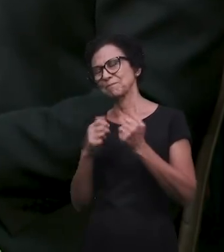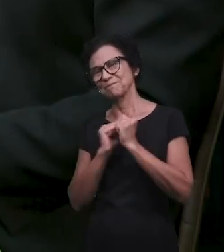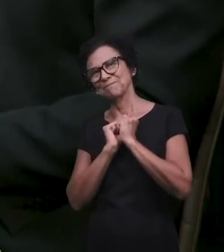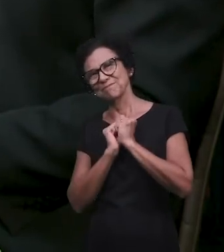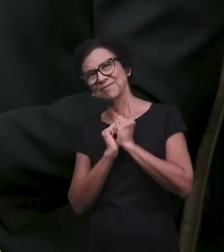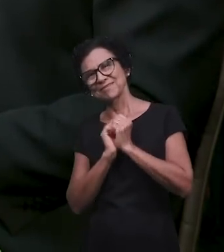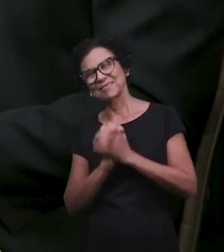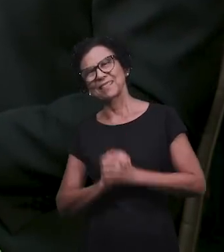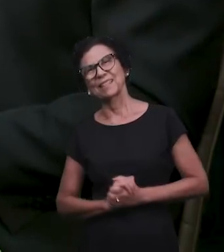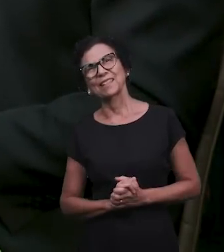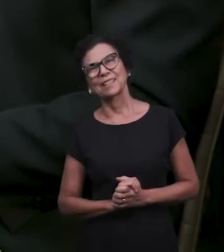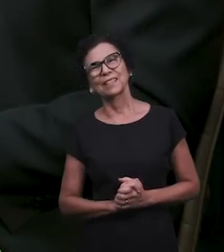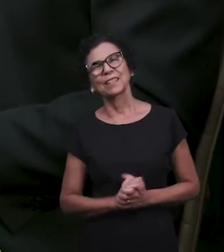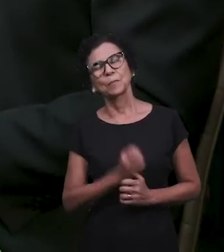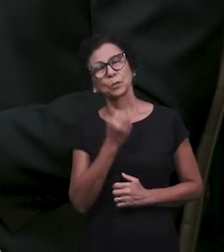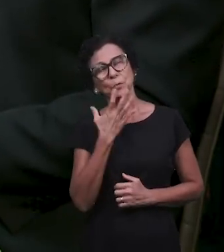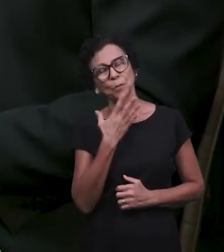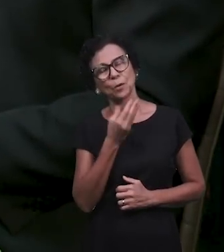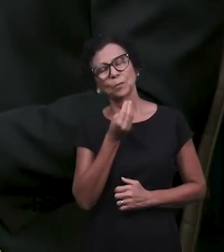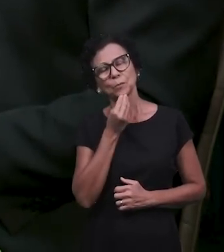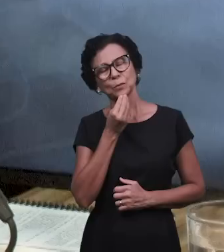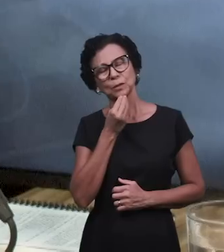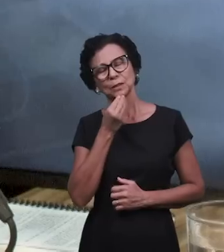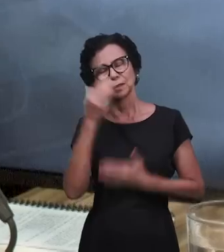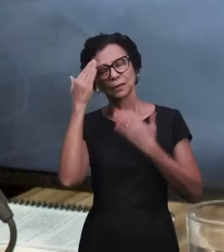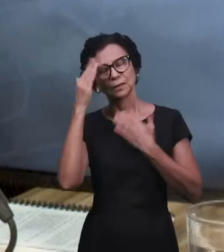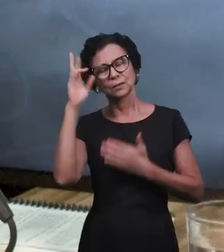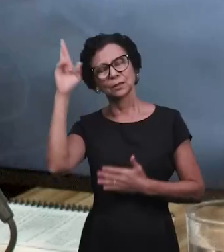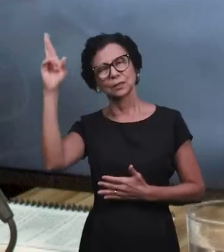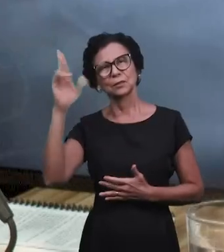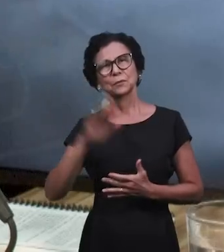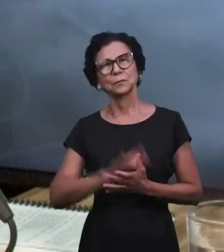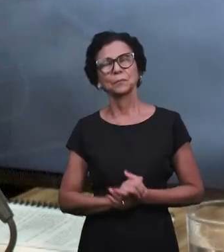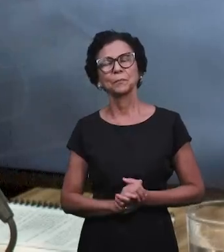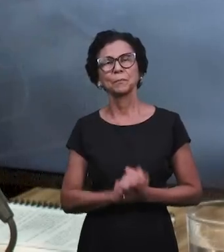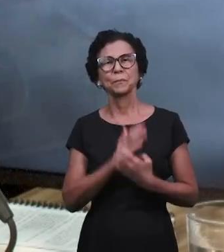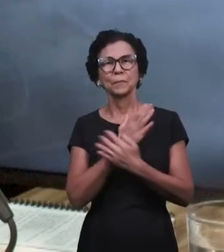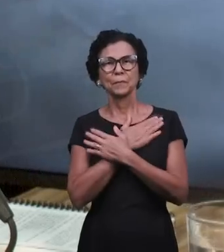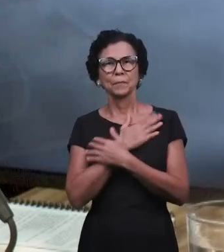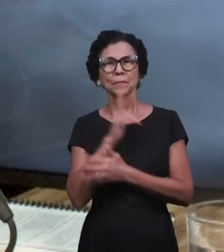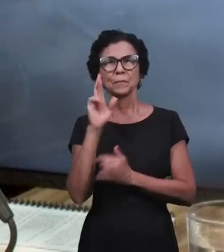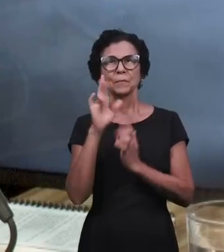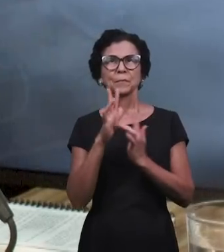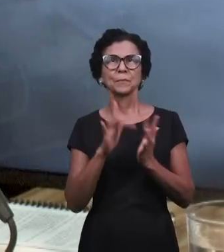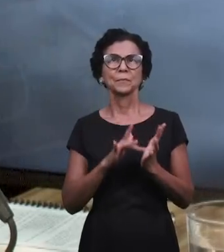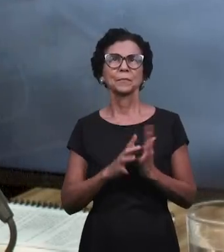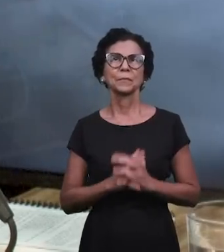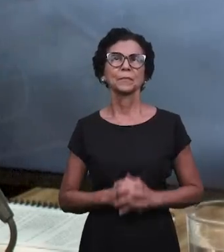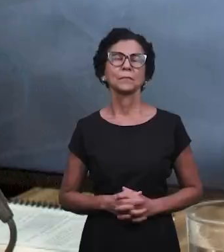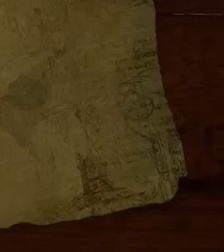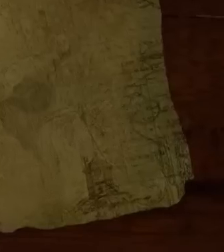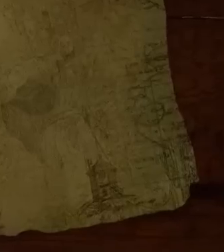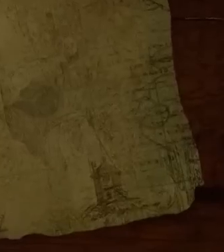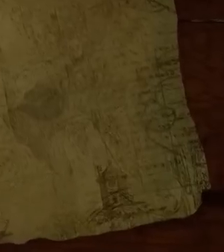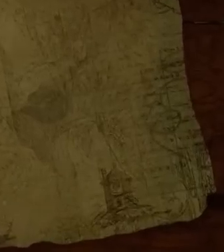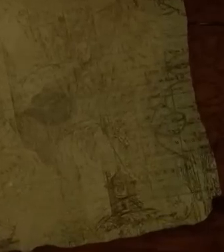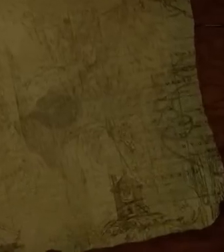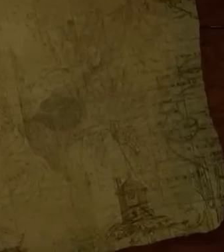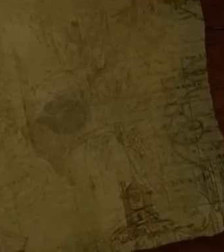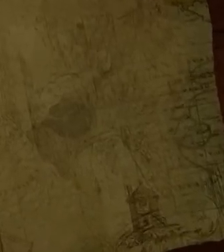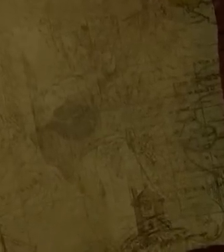bom, glória a Deus por essa oportunidade. Um abraço fraternal a todos e a paz do Senhor Jesus. Amém.